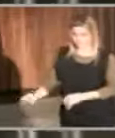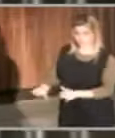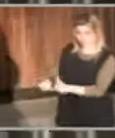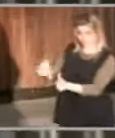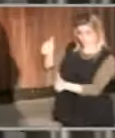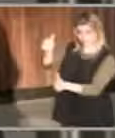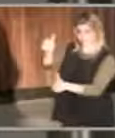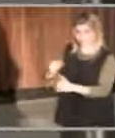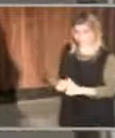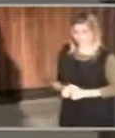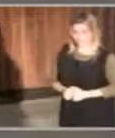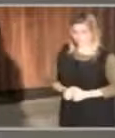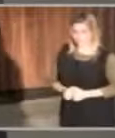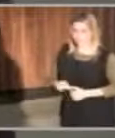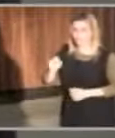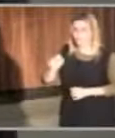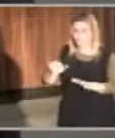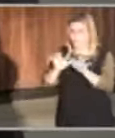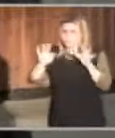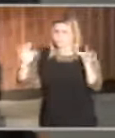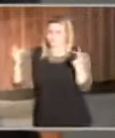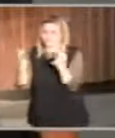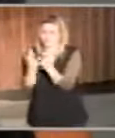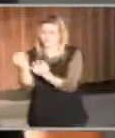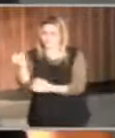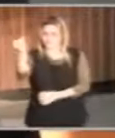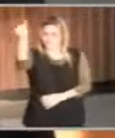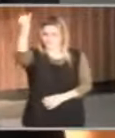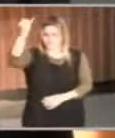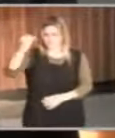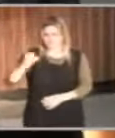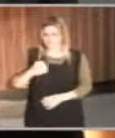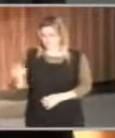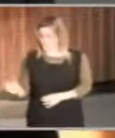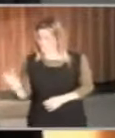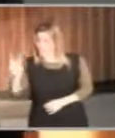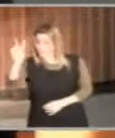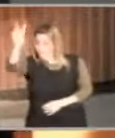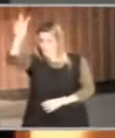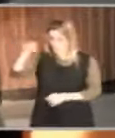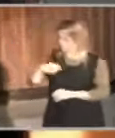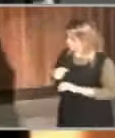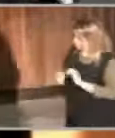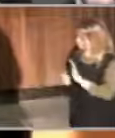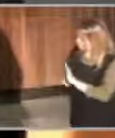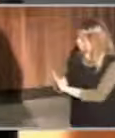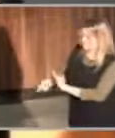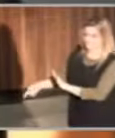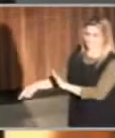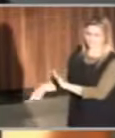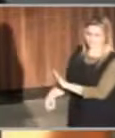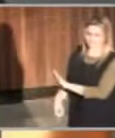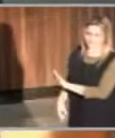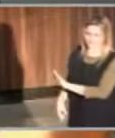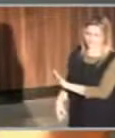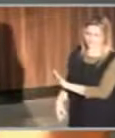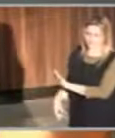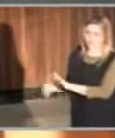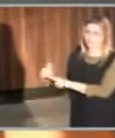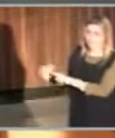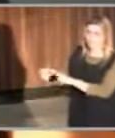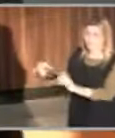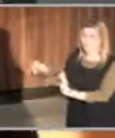o foco da família não é construir uma herança o foco da família não é ter não sei quantas propriedades